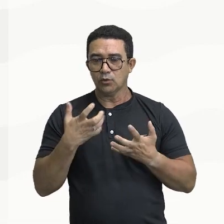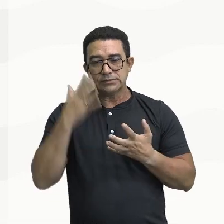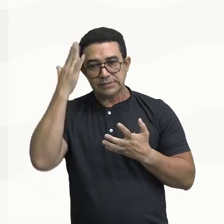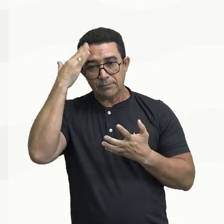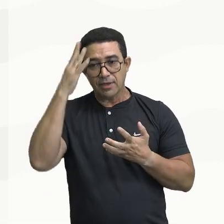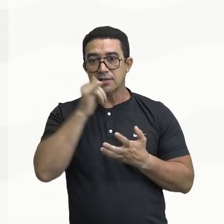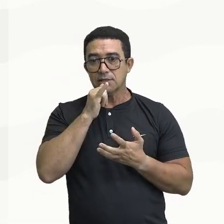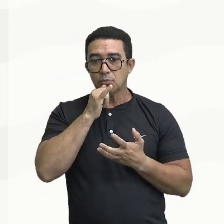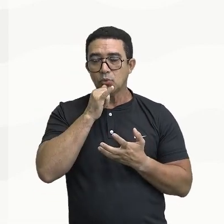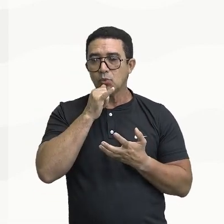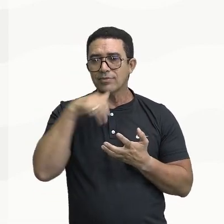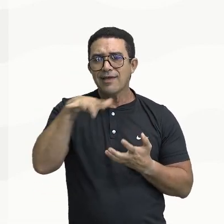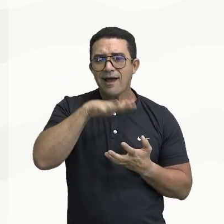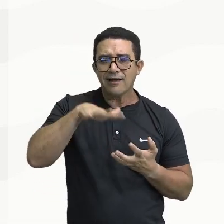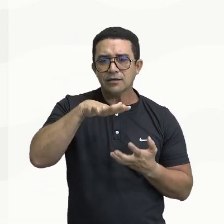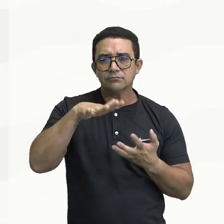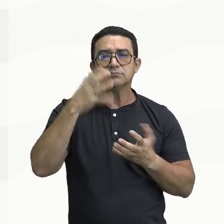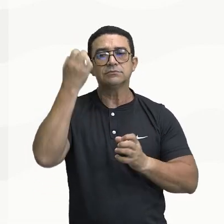por exemplo,